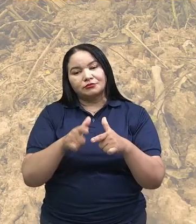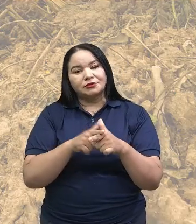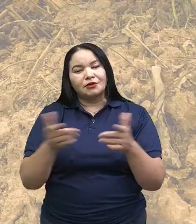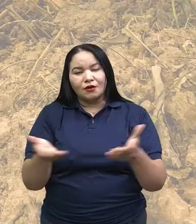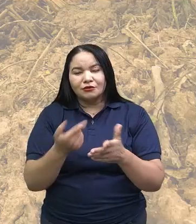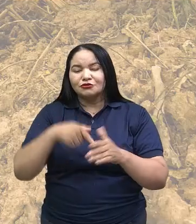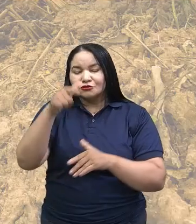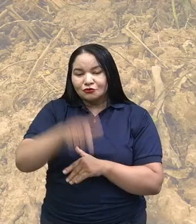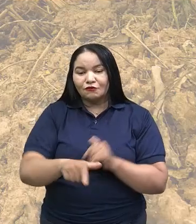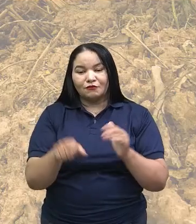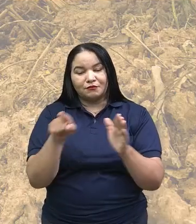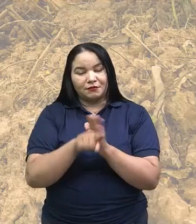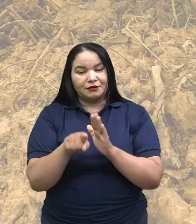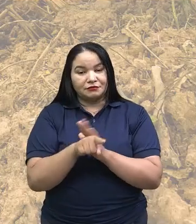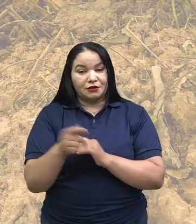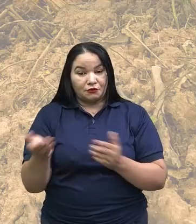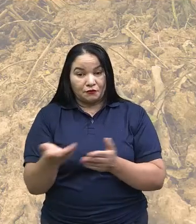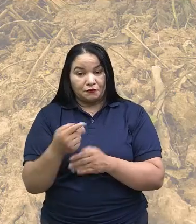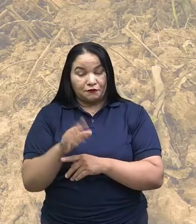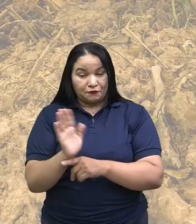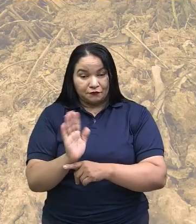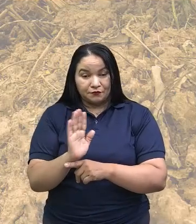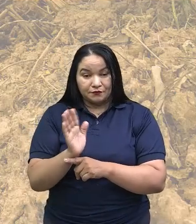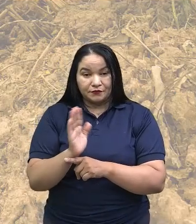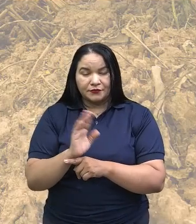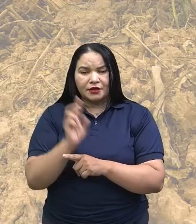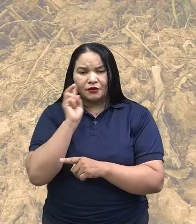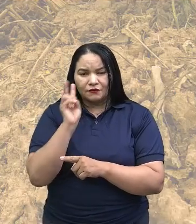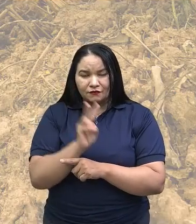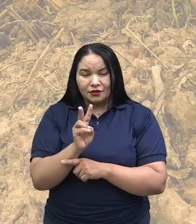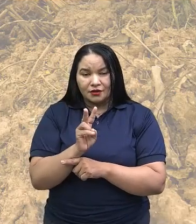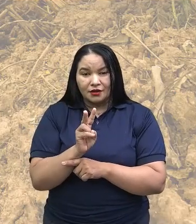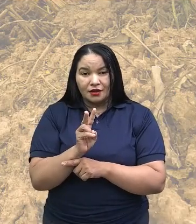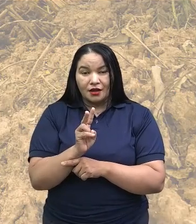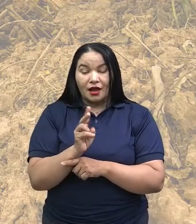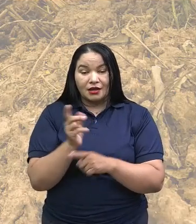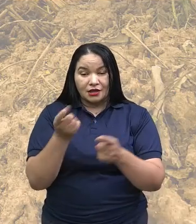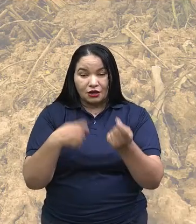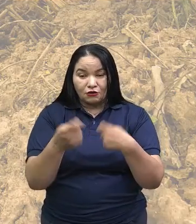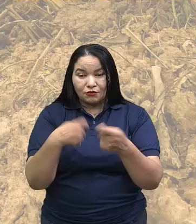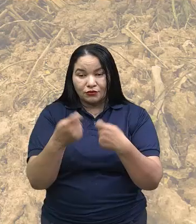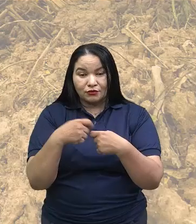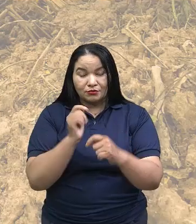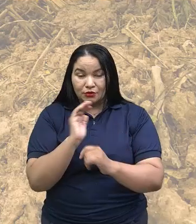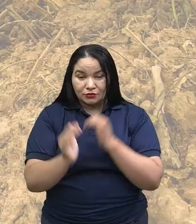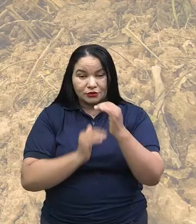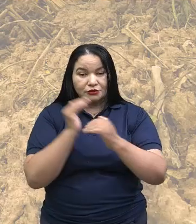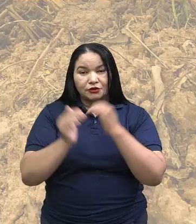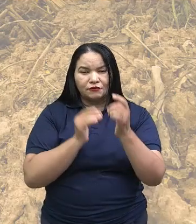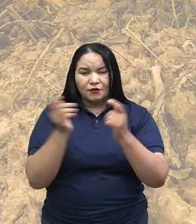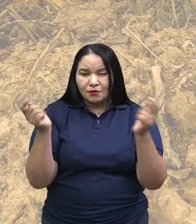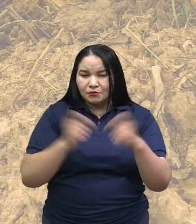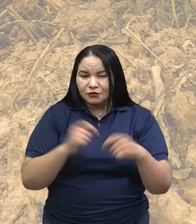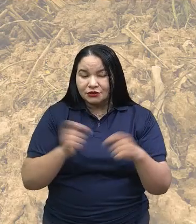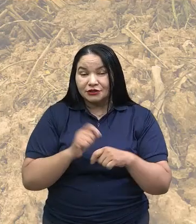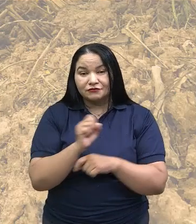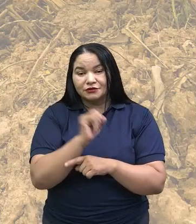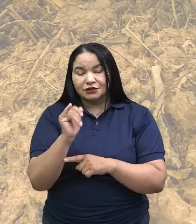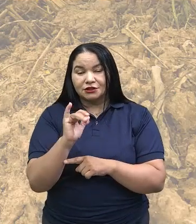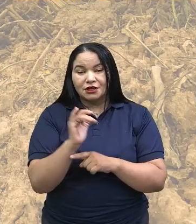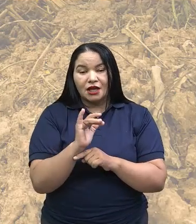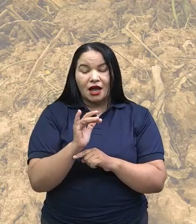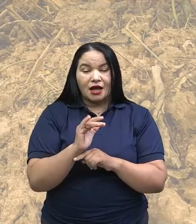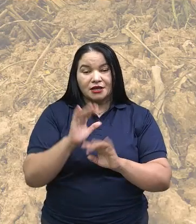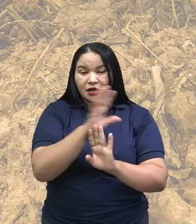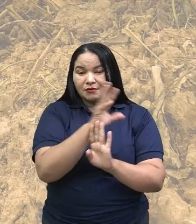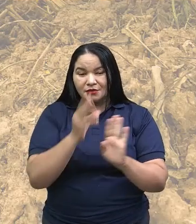pergunta, né? Depois que a gente acabou de ver esse vídeo, é possível crescer, professor Dyson, economicamente sem destruir a Amazônia?